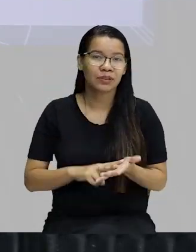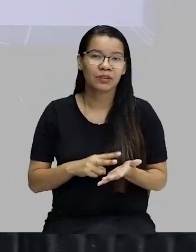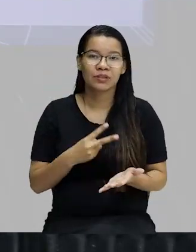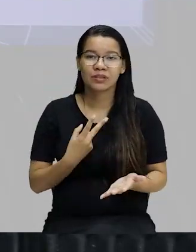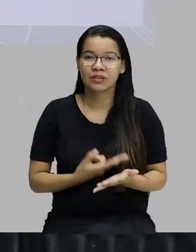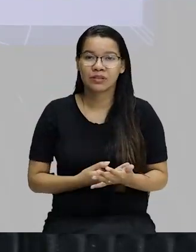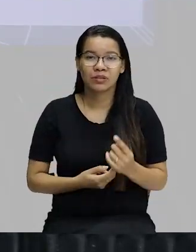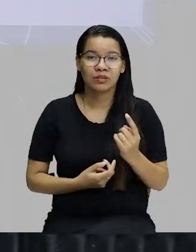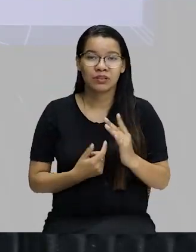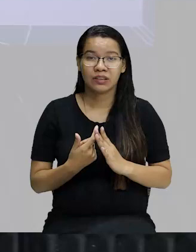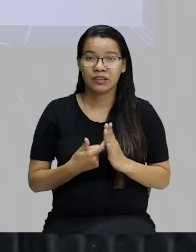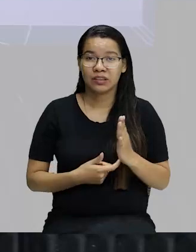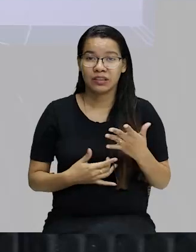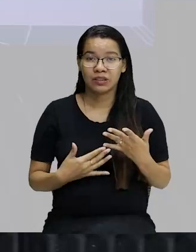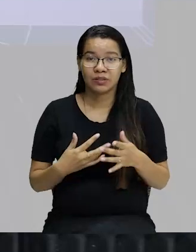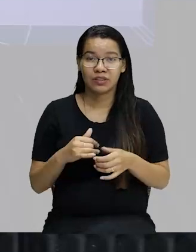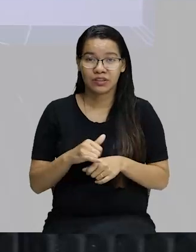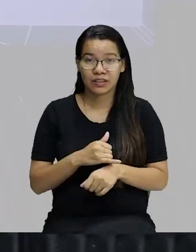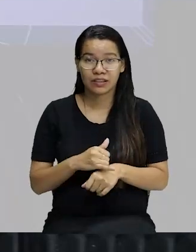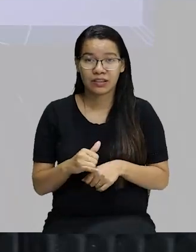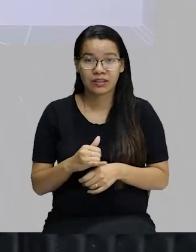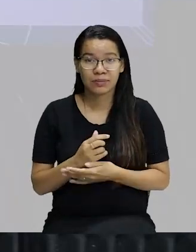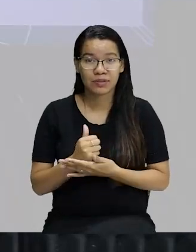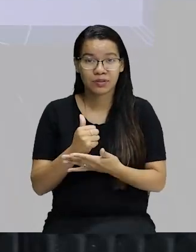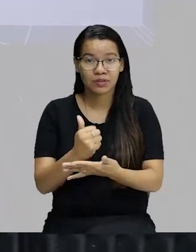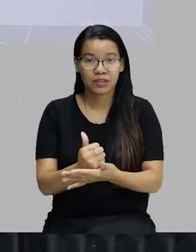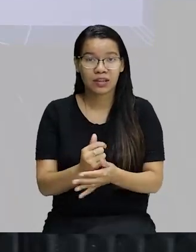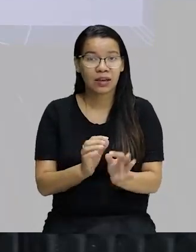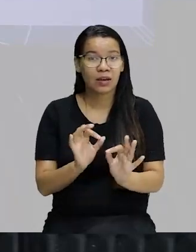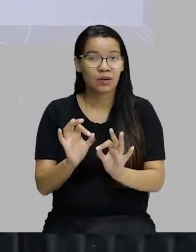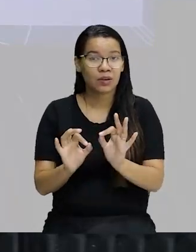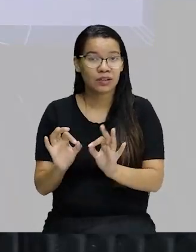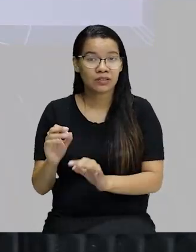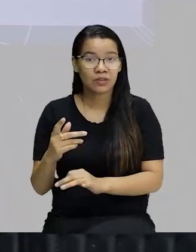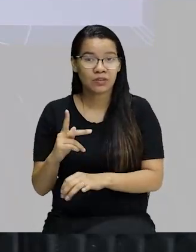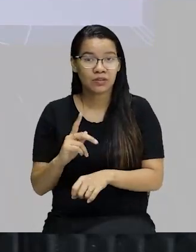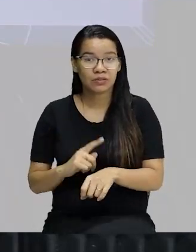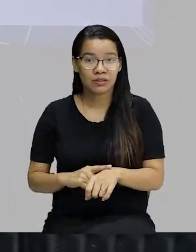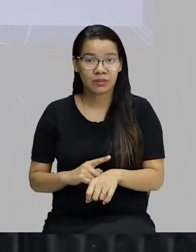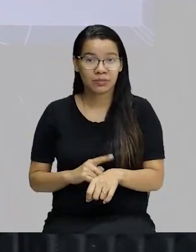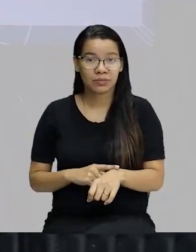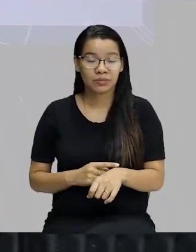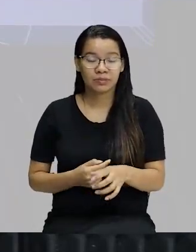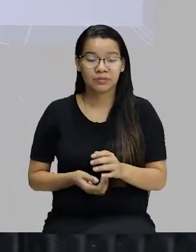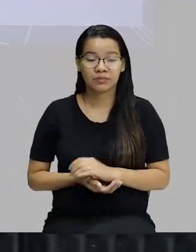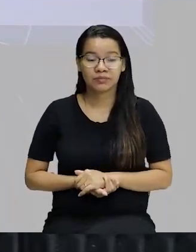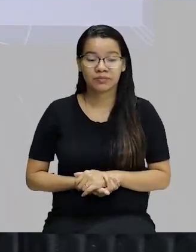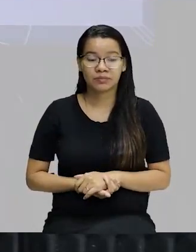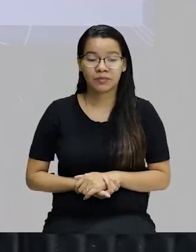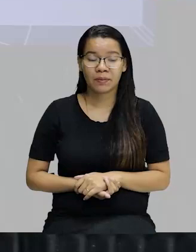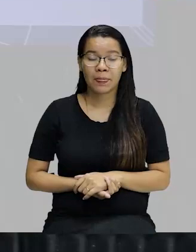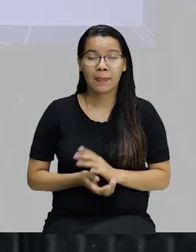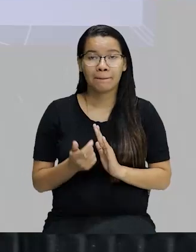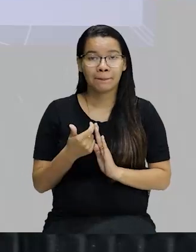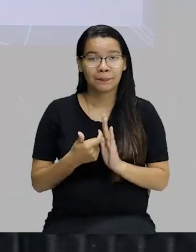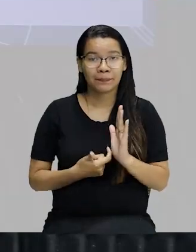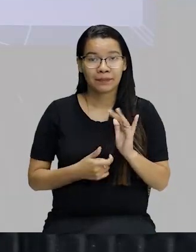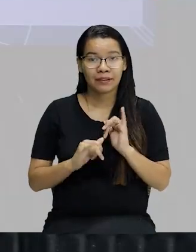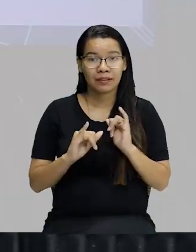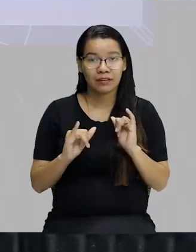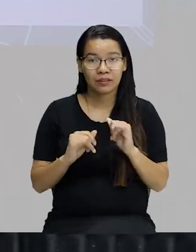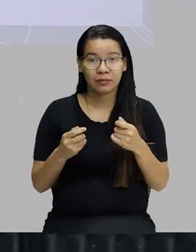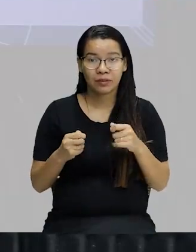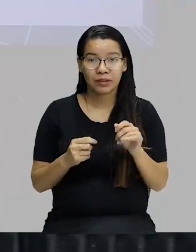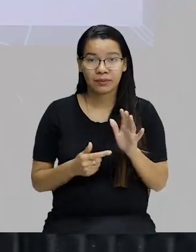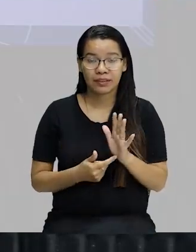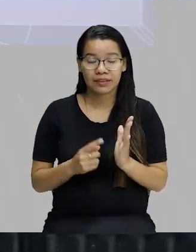leitura é te ajudar nesse sentido, a gerenciar o seu tempo, tá? Esses textos, essas informações, podem aparecer